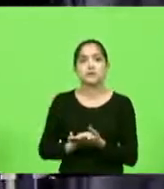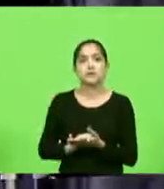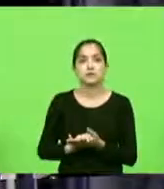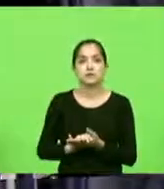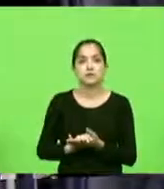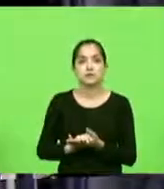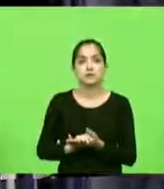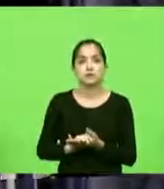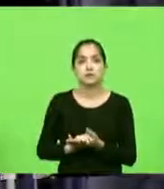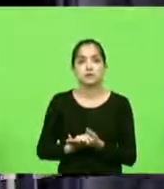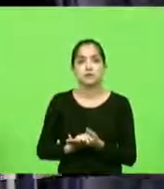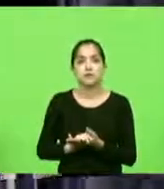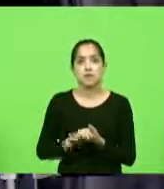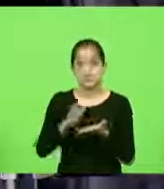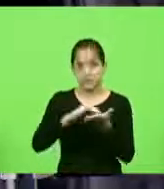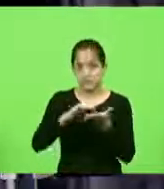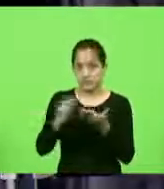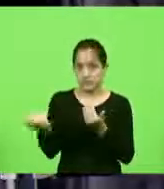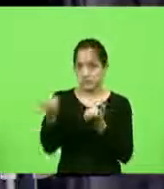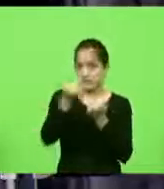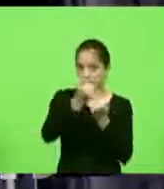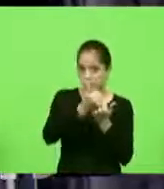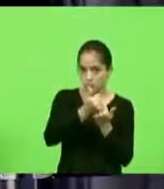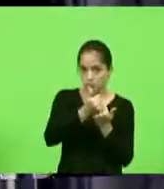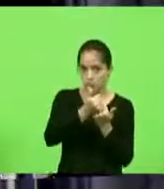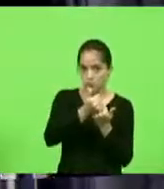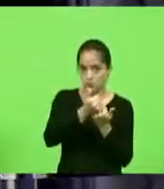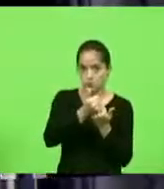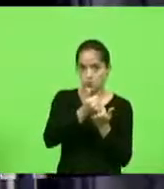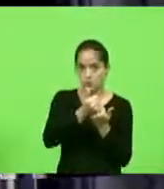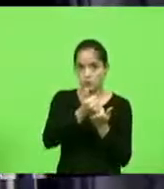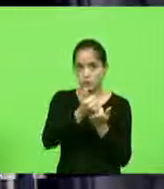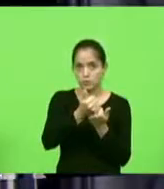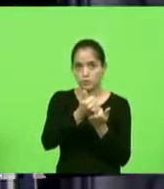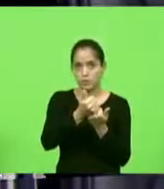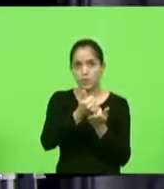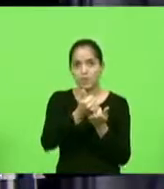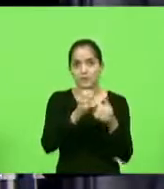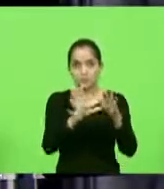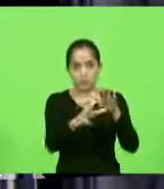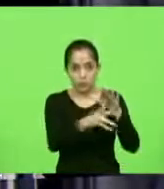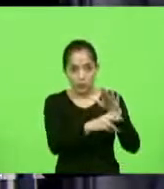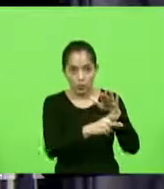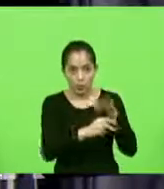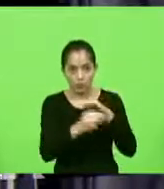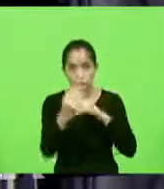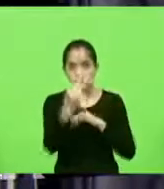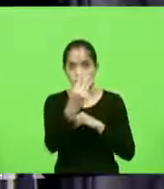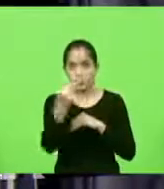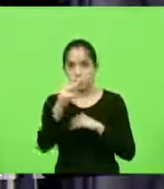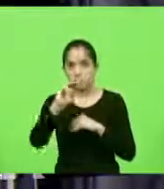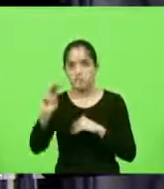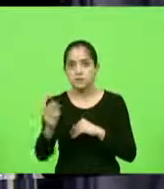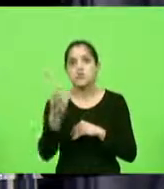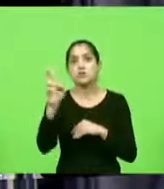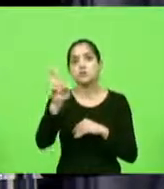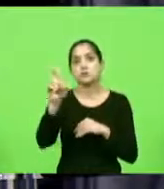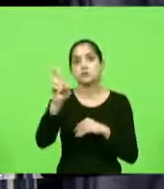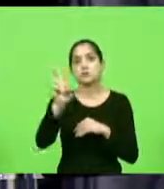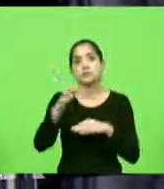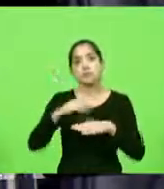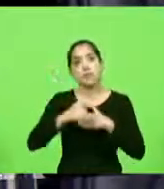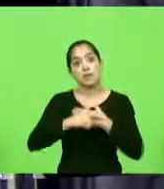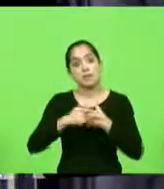o secretário adjunto na questão do roubo dos 33 milhões de reais e ele fazia o papel,